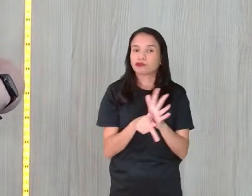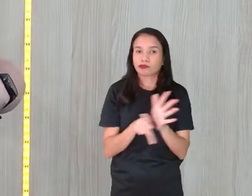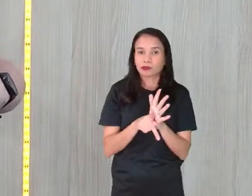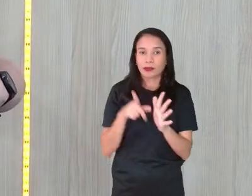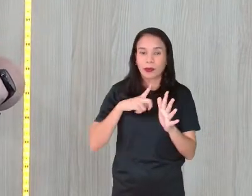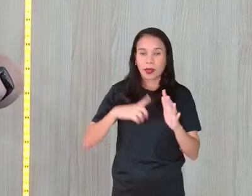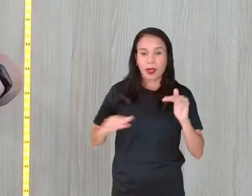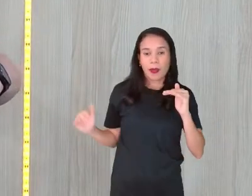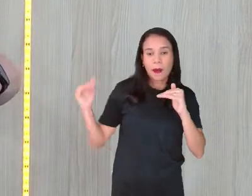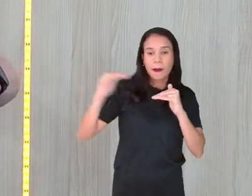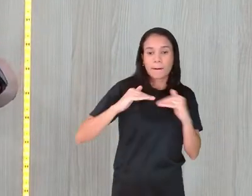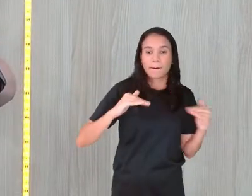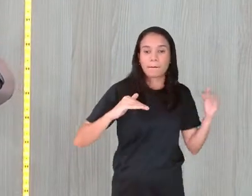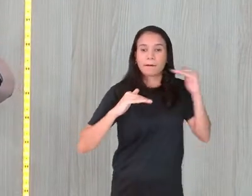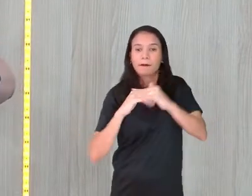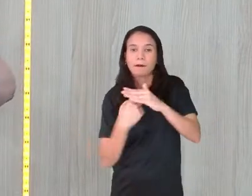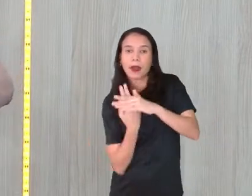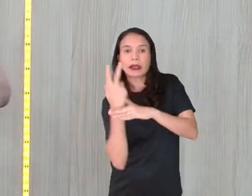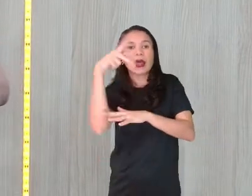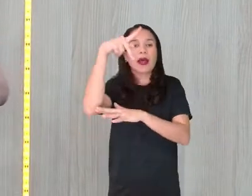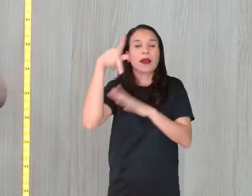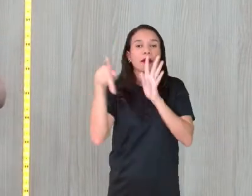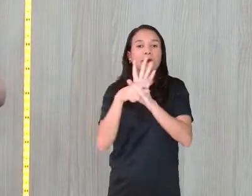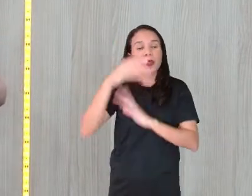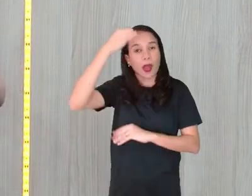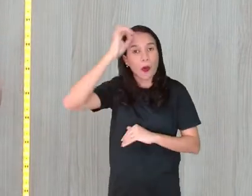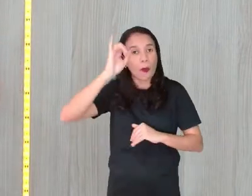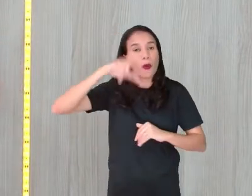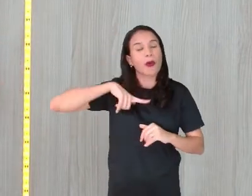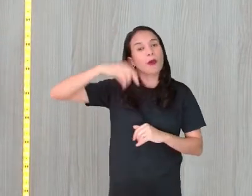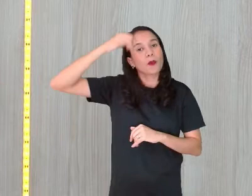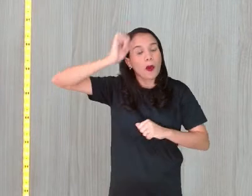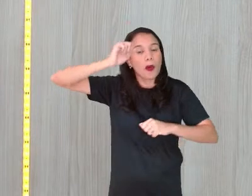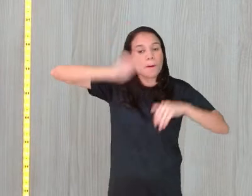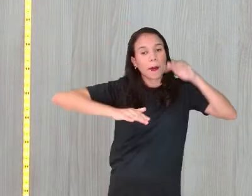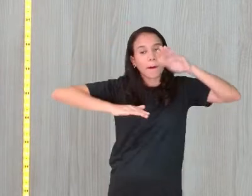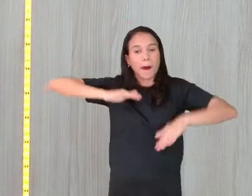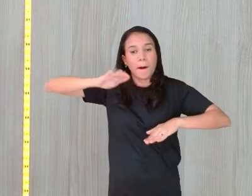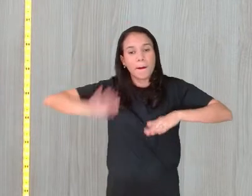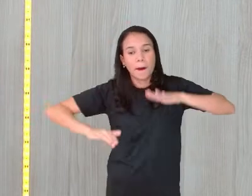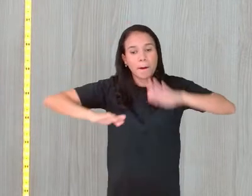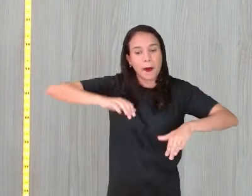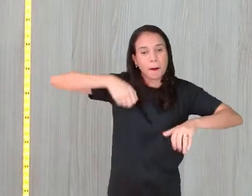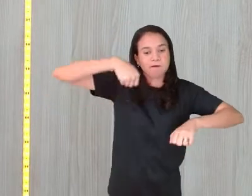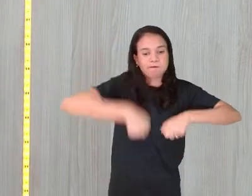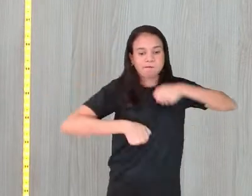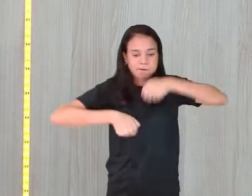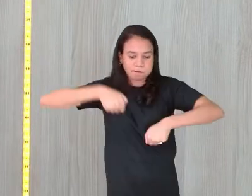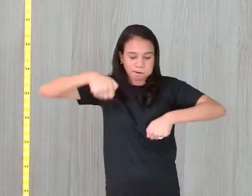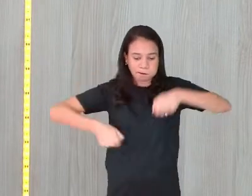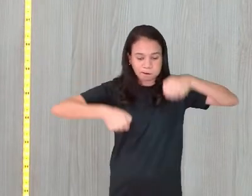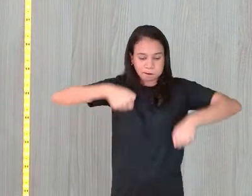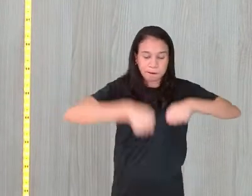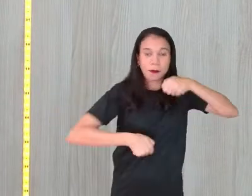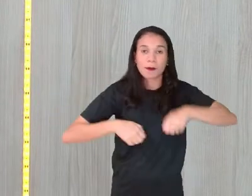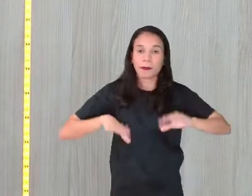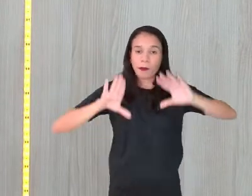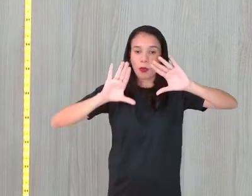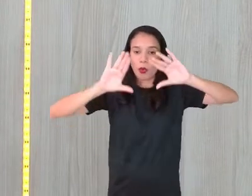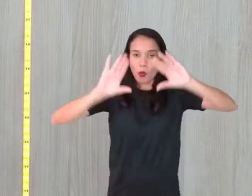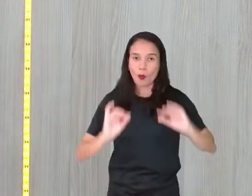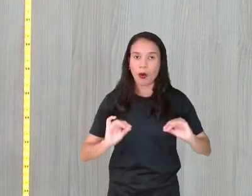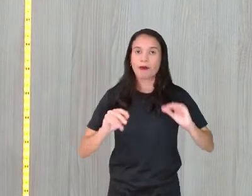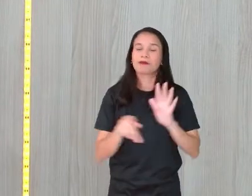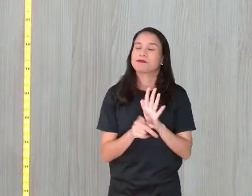o aterro, plantar gramas e botar o gado ali. Para o gado ir pisando e tentar recuperar a erosão daquele